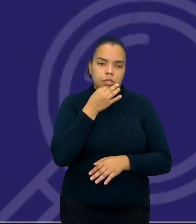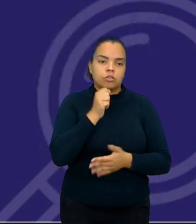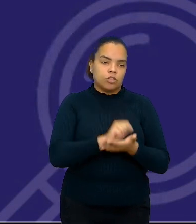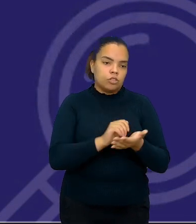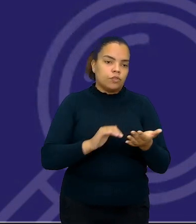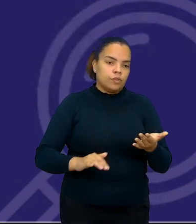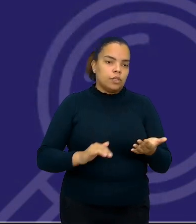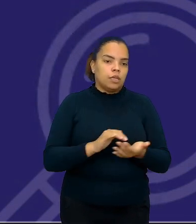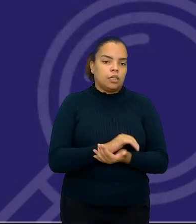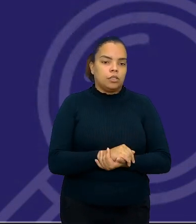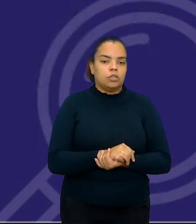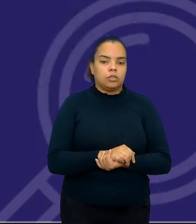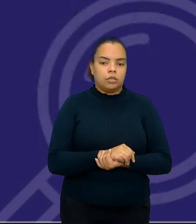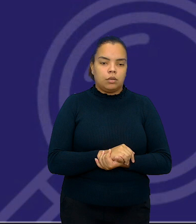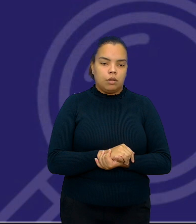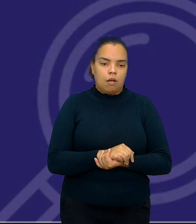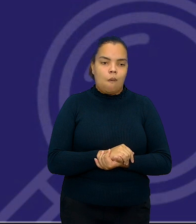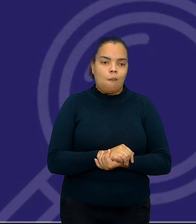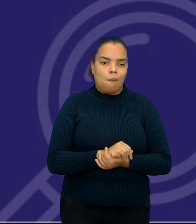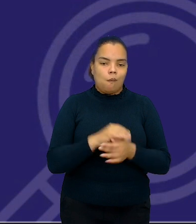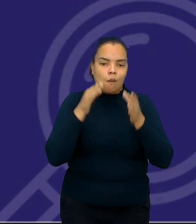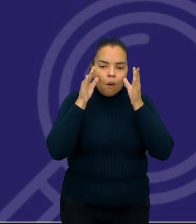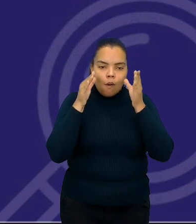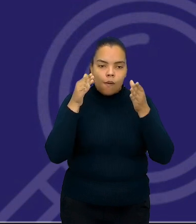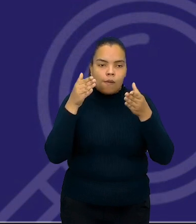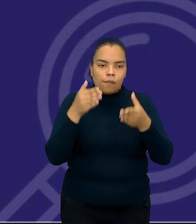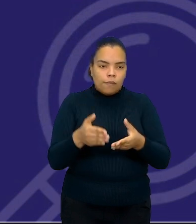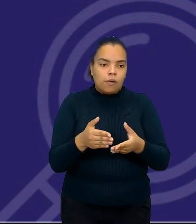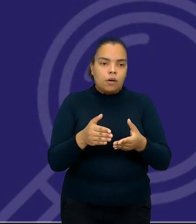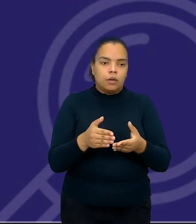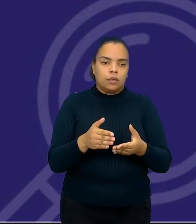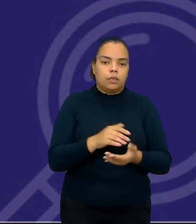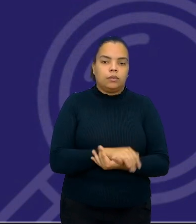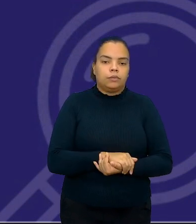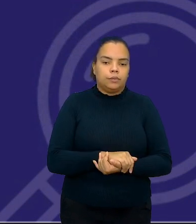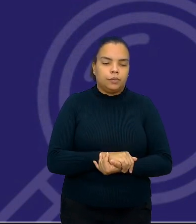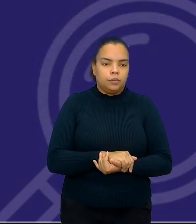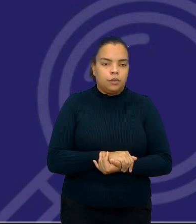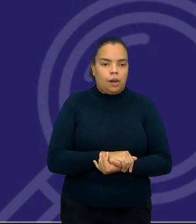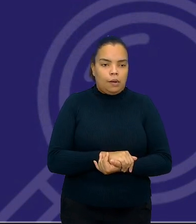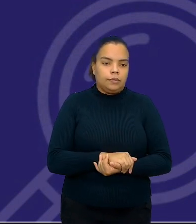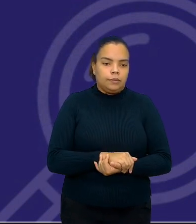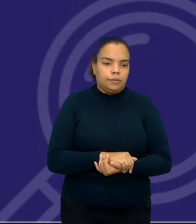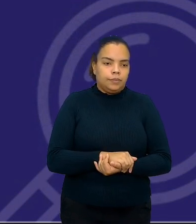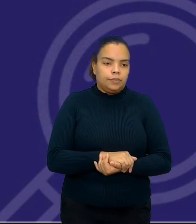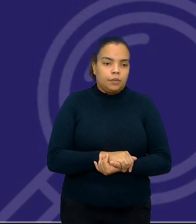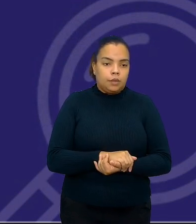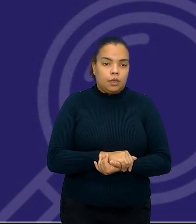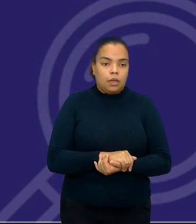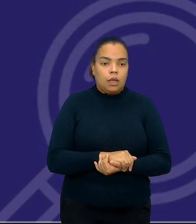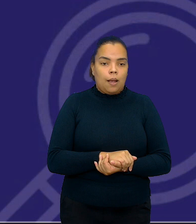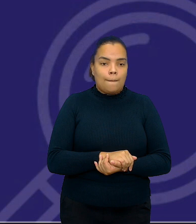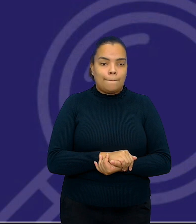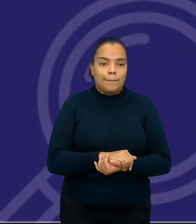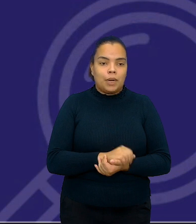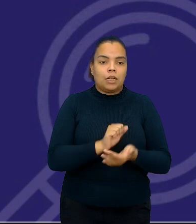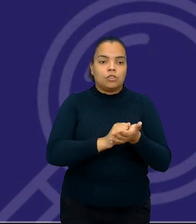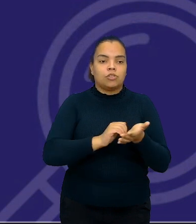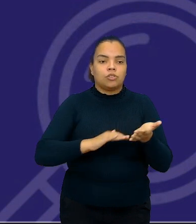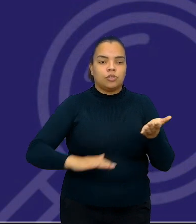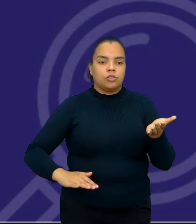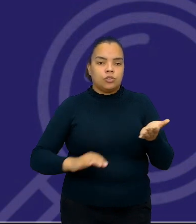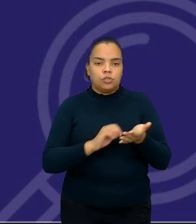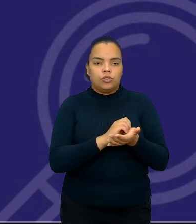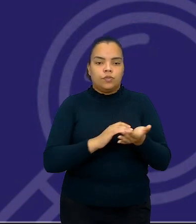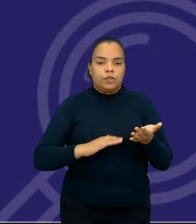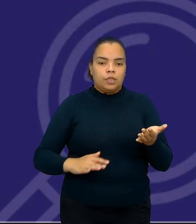atividades, cumprindo com a proposta do objetivo específico 2, nós deixamos como sugestão uma atividade que